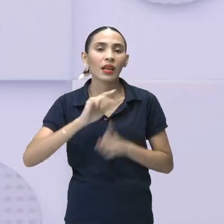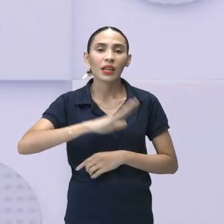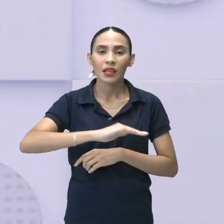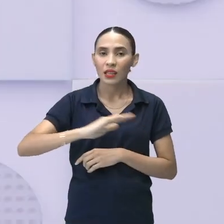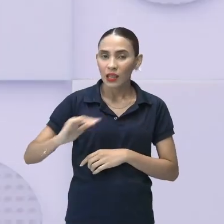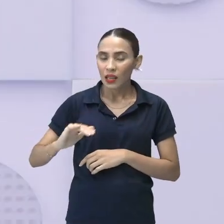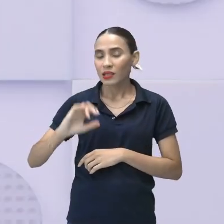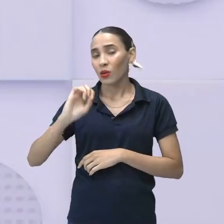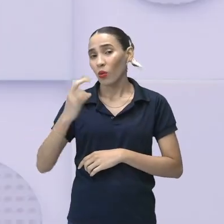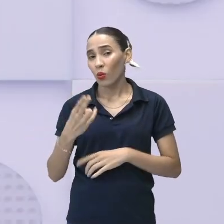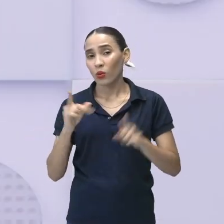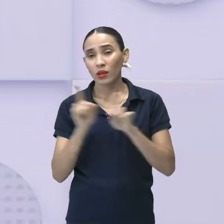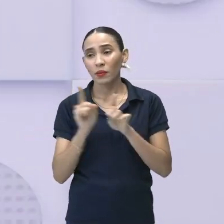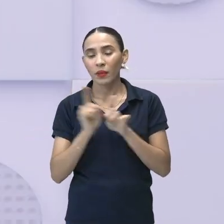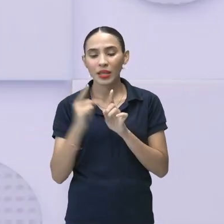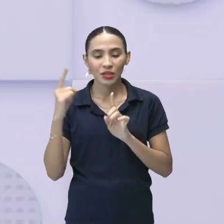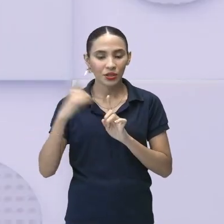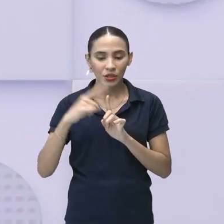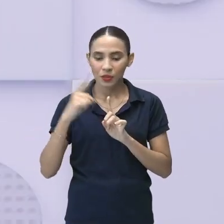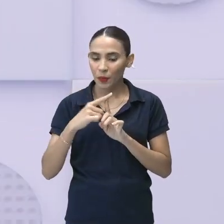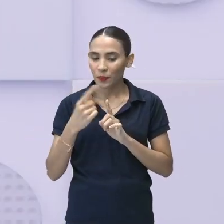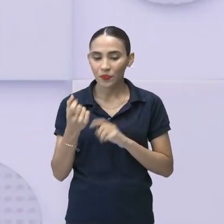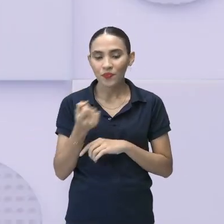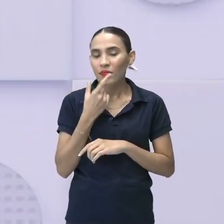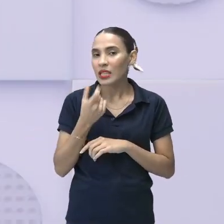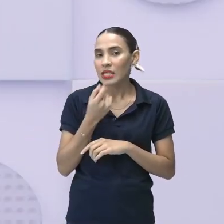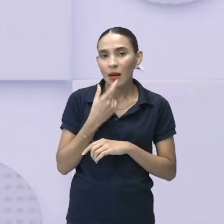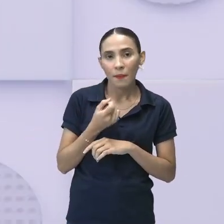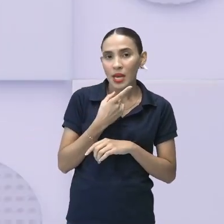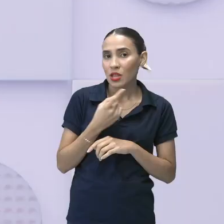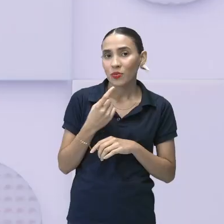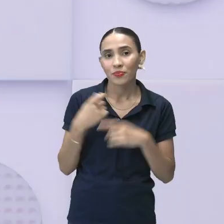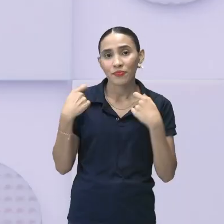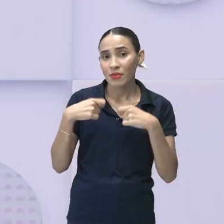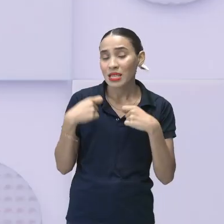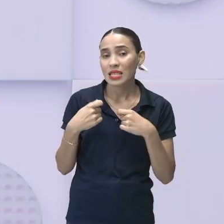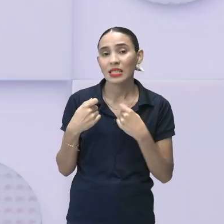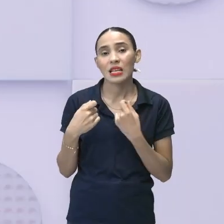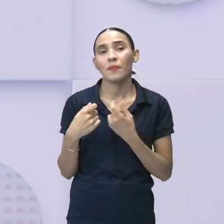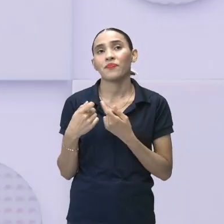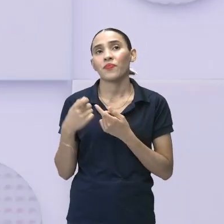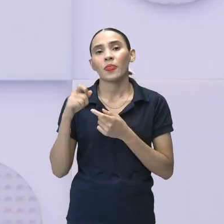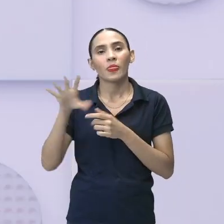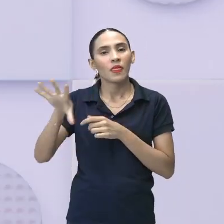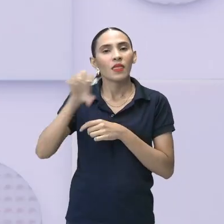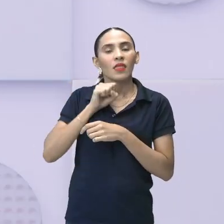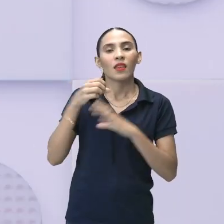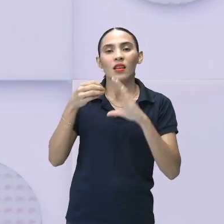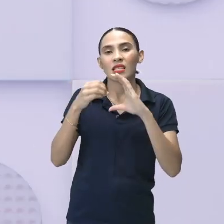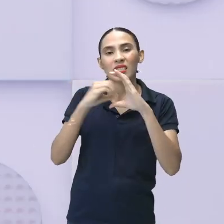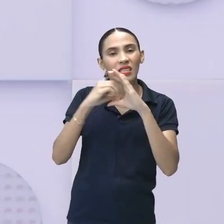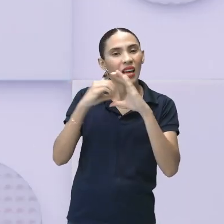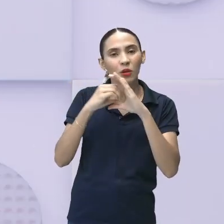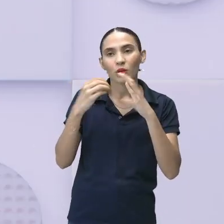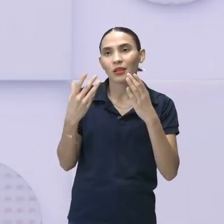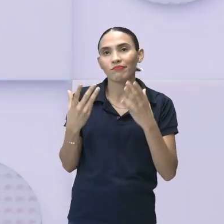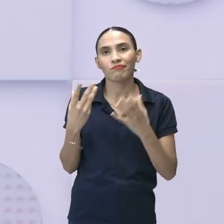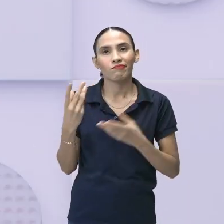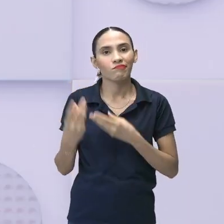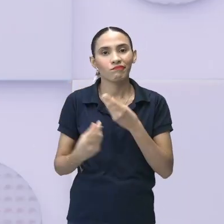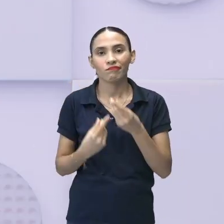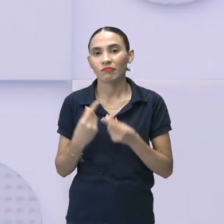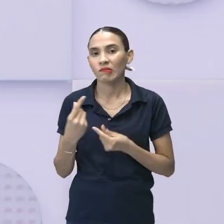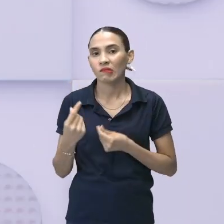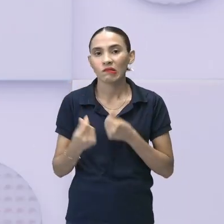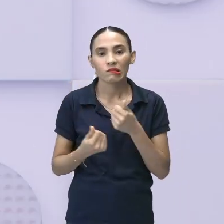então algum tipo de líquido humano que possa comprometer a vida desse ser humano. Tudo isso é campo